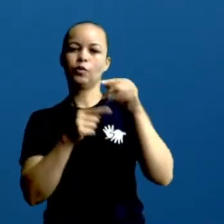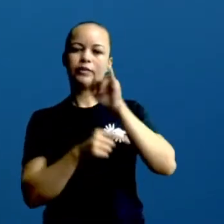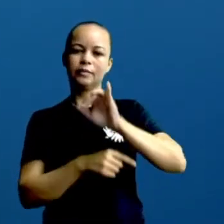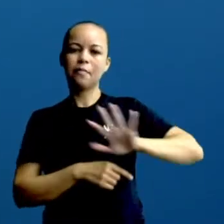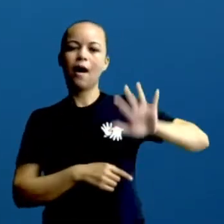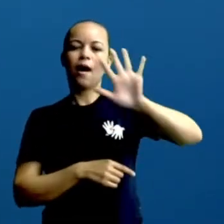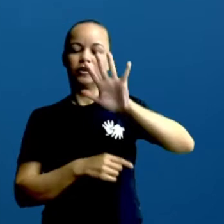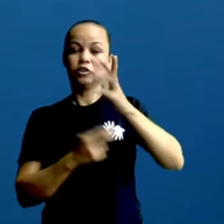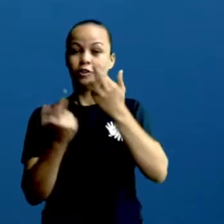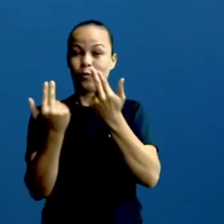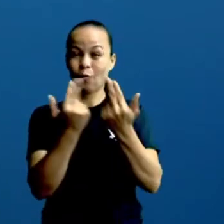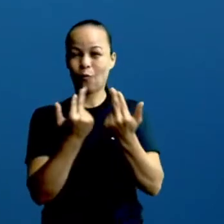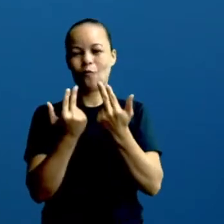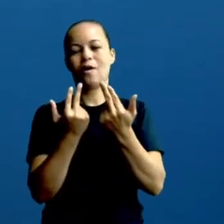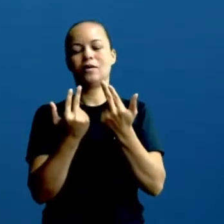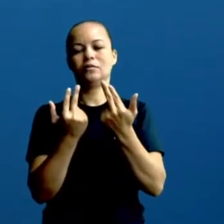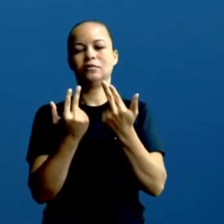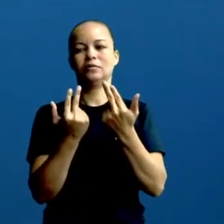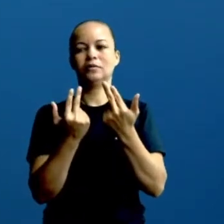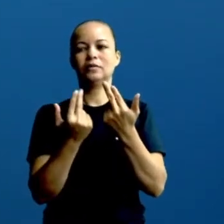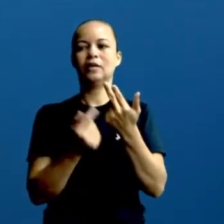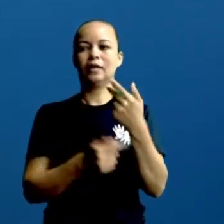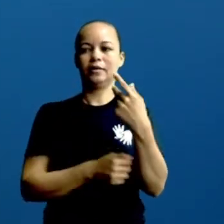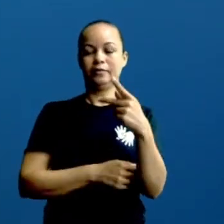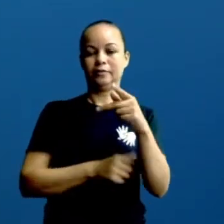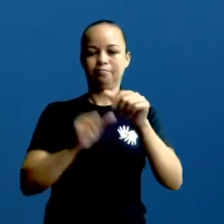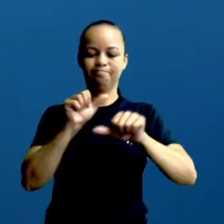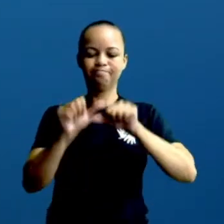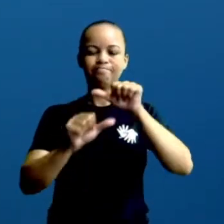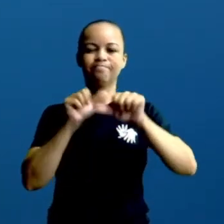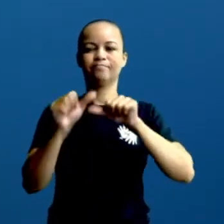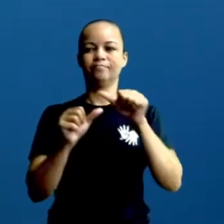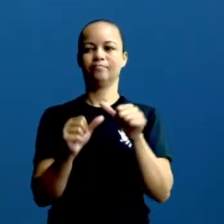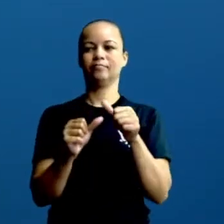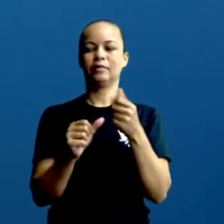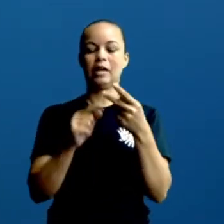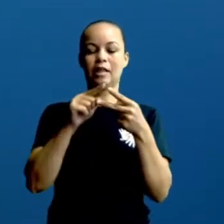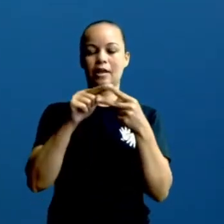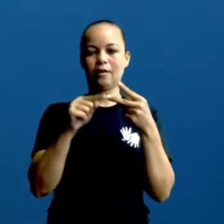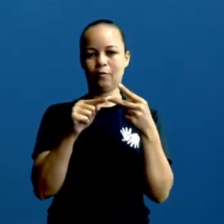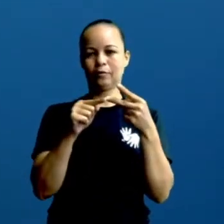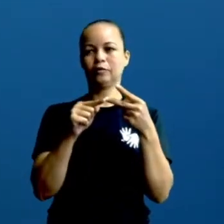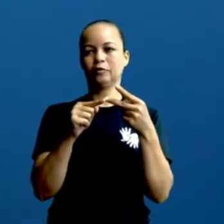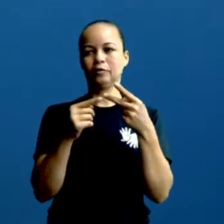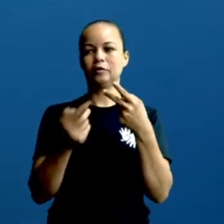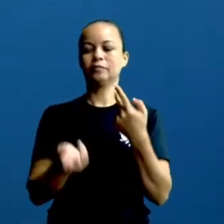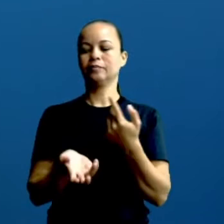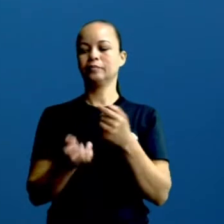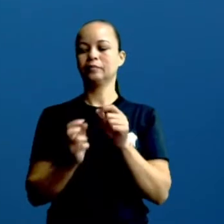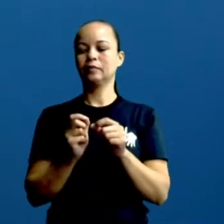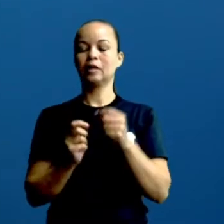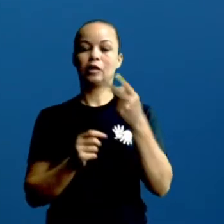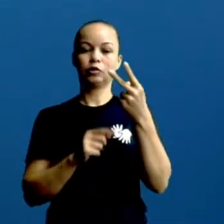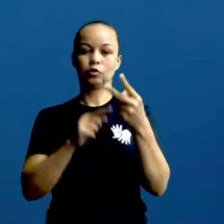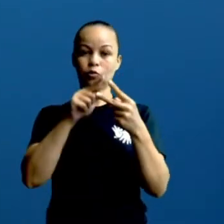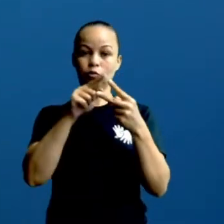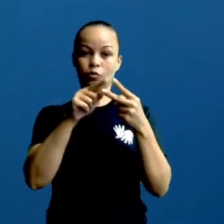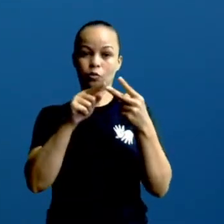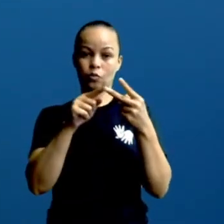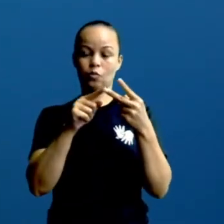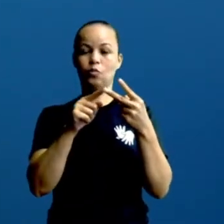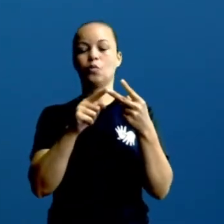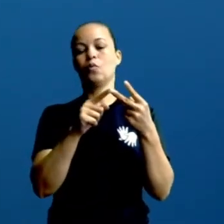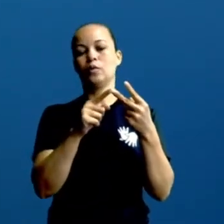um iguais ele se transforma em 2 ou seja duas